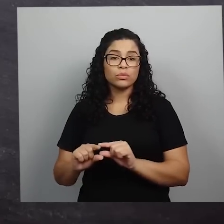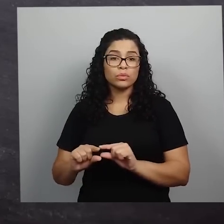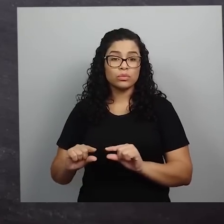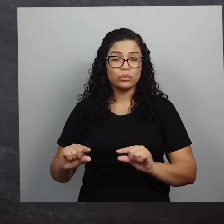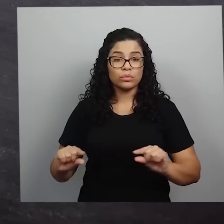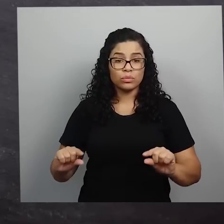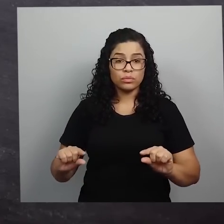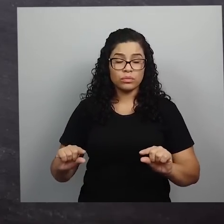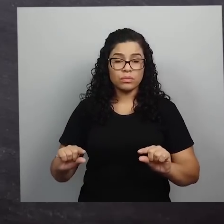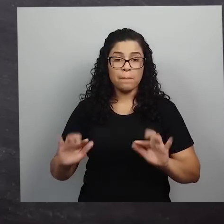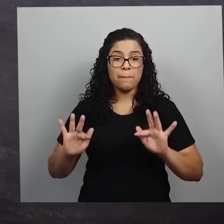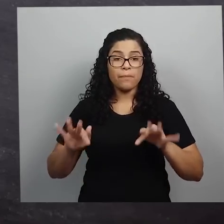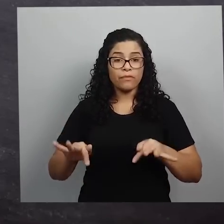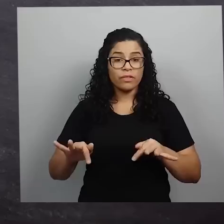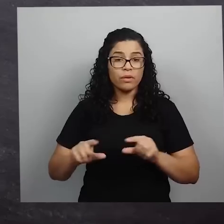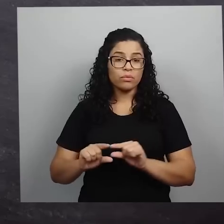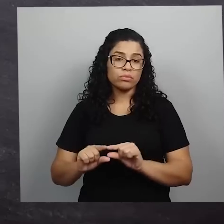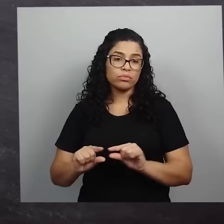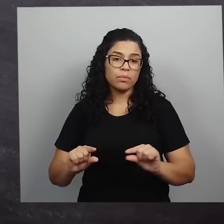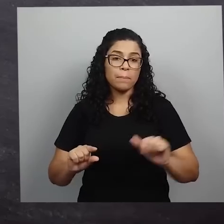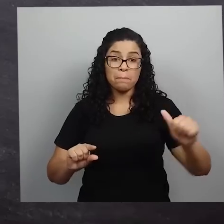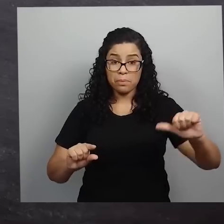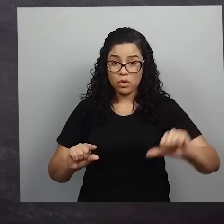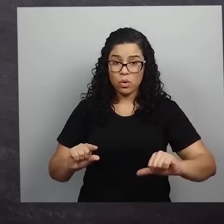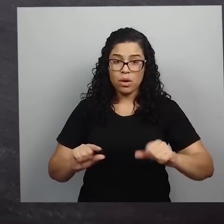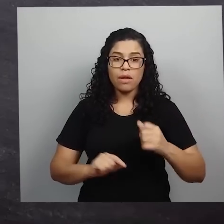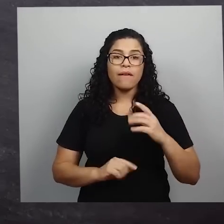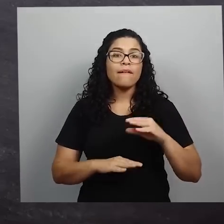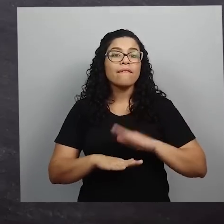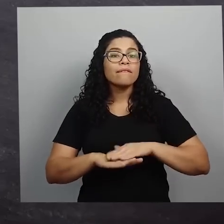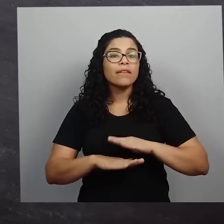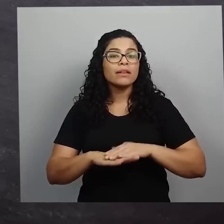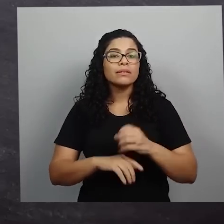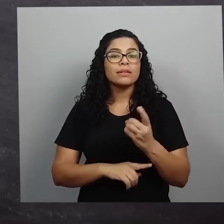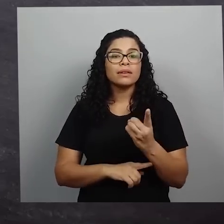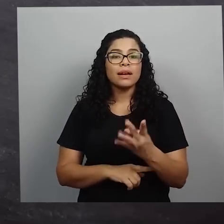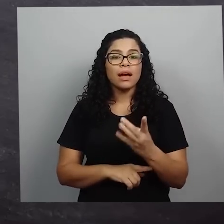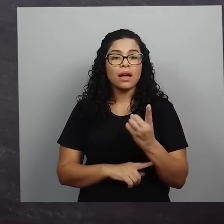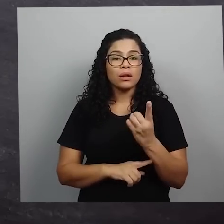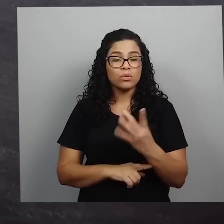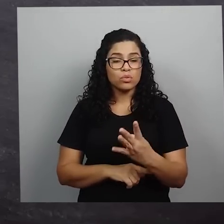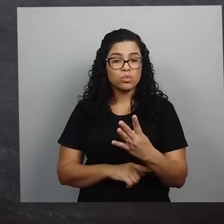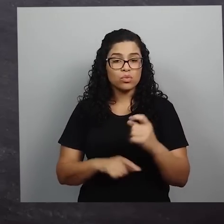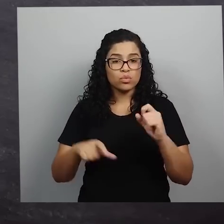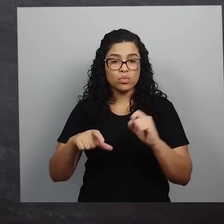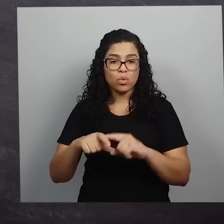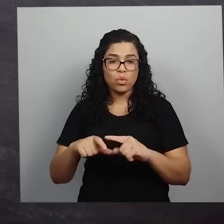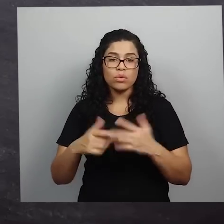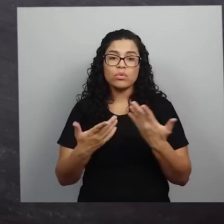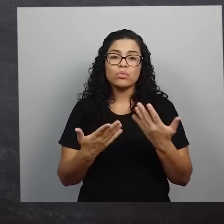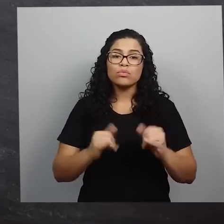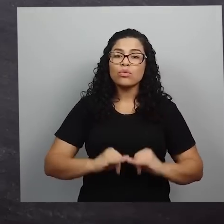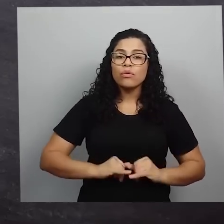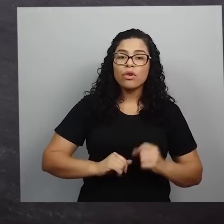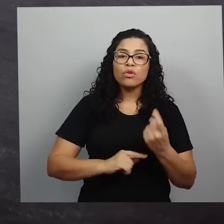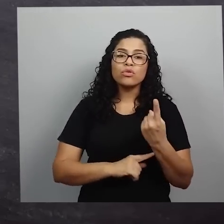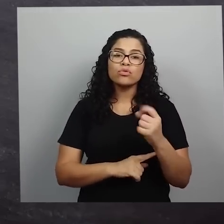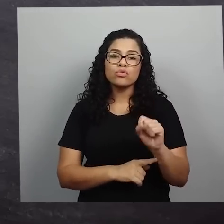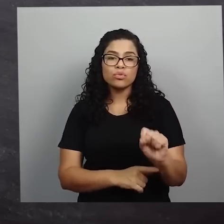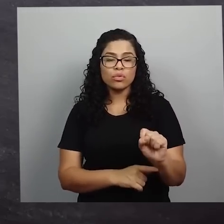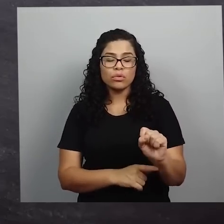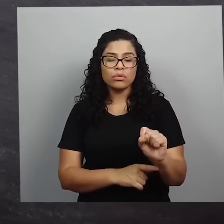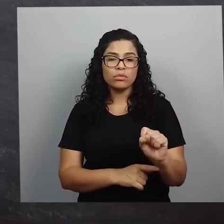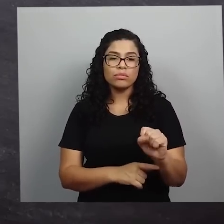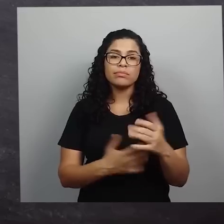numa situação pior. Fez 14, mas sofreu 18, um saldo de gols negativo, menos